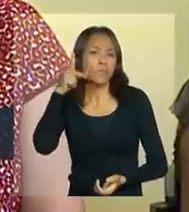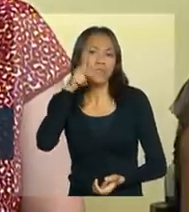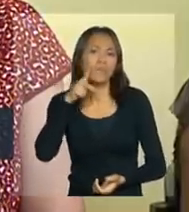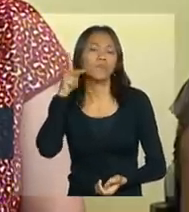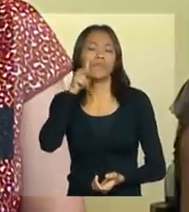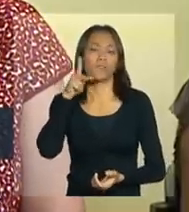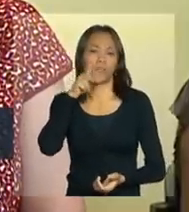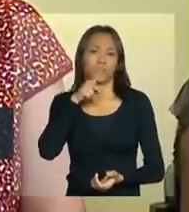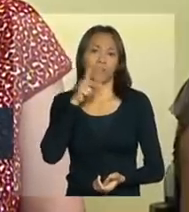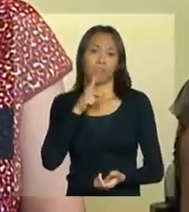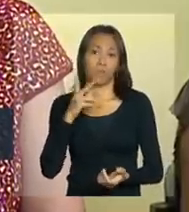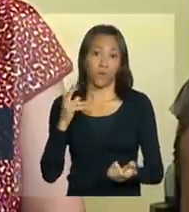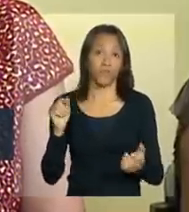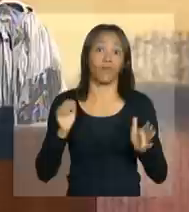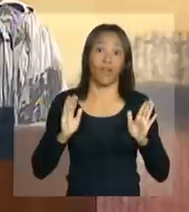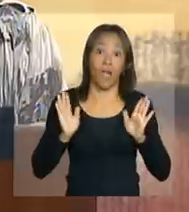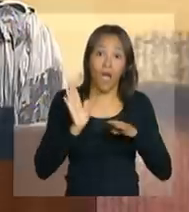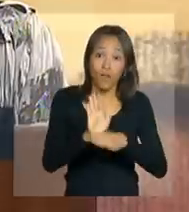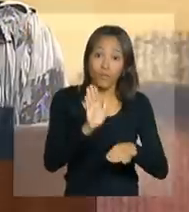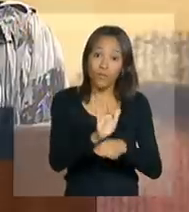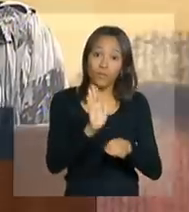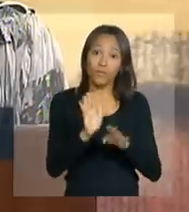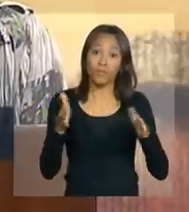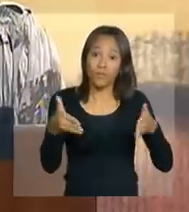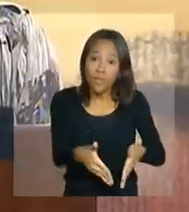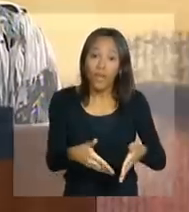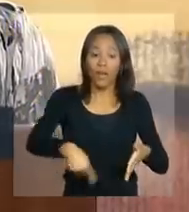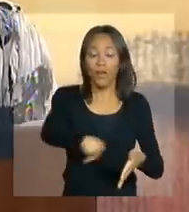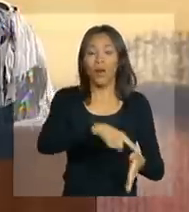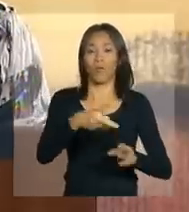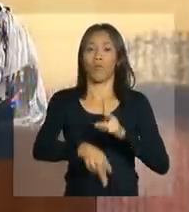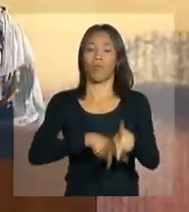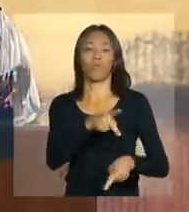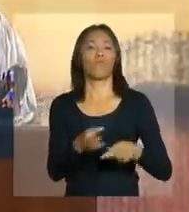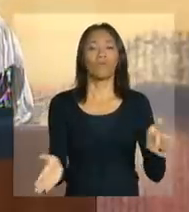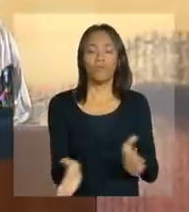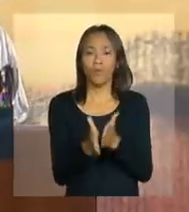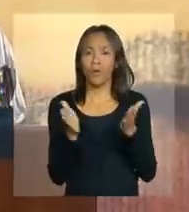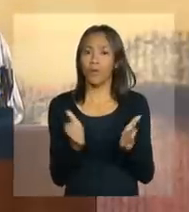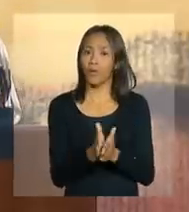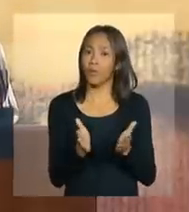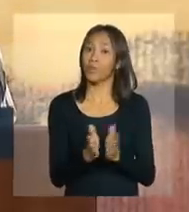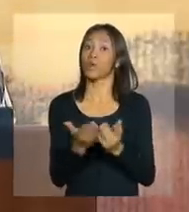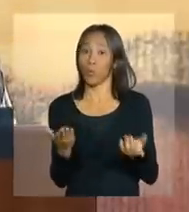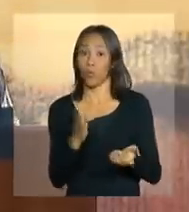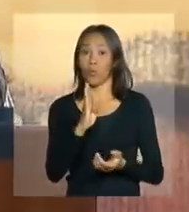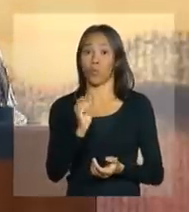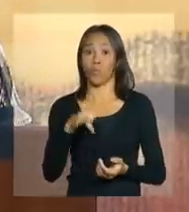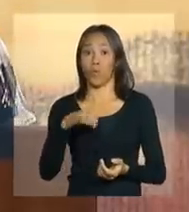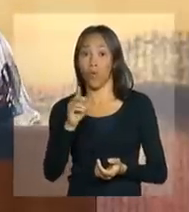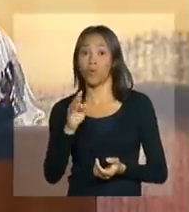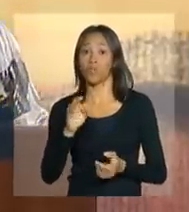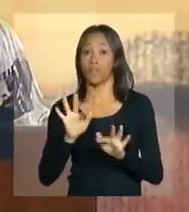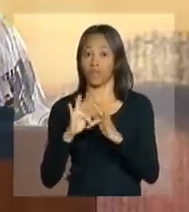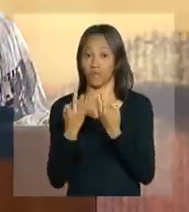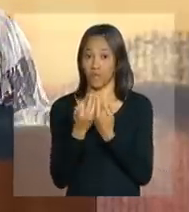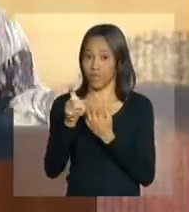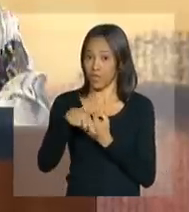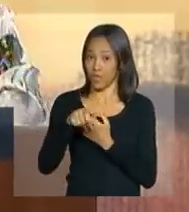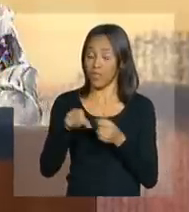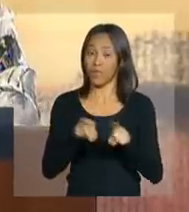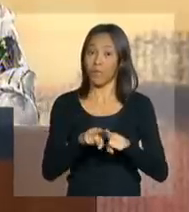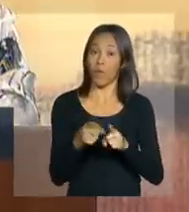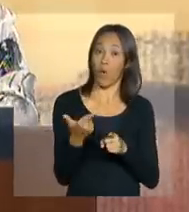voltadas para as populações em empobrecidas em consequência do Bolsa Família e agora do